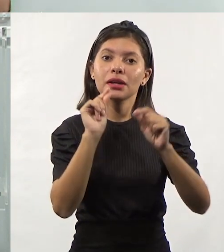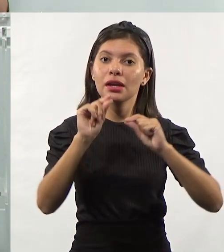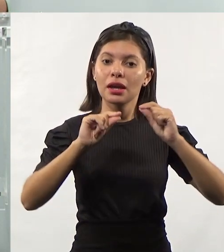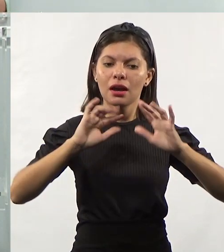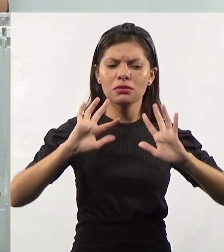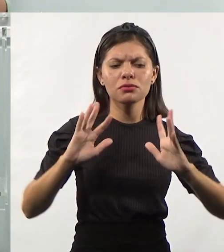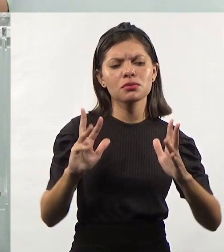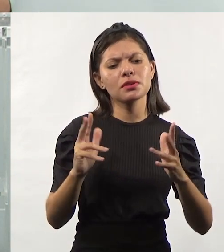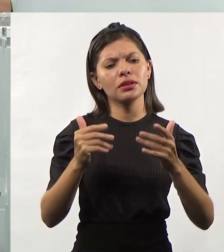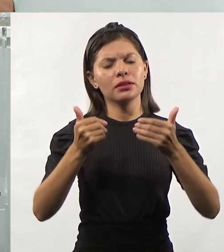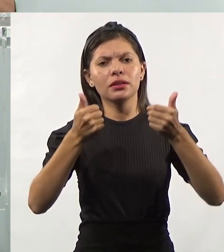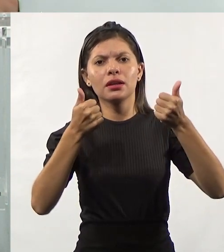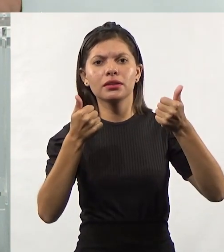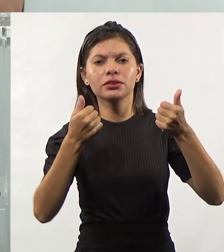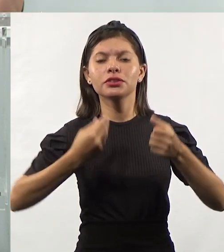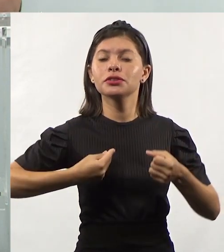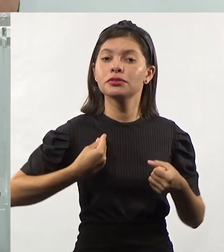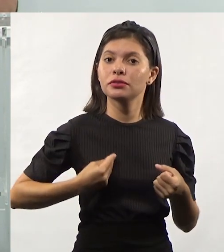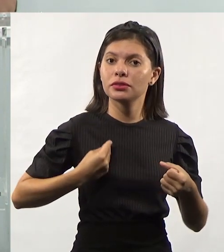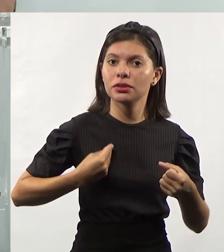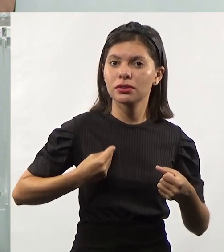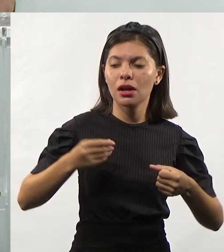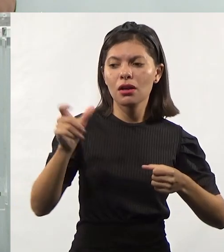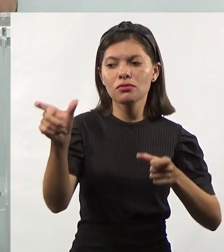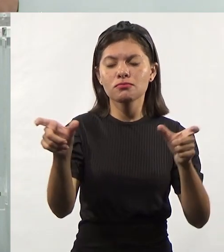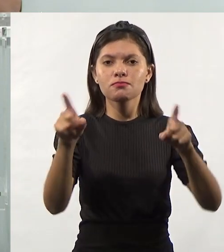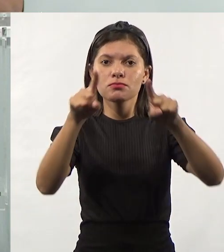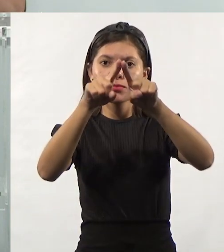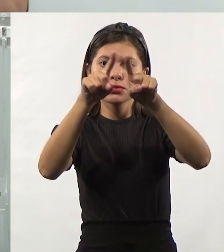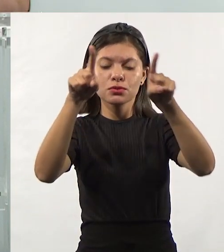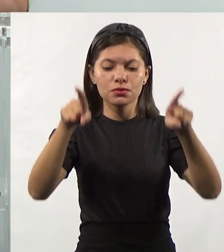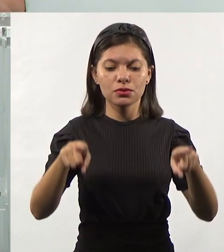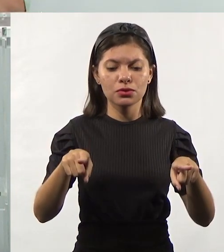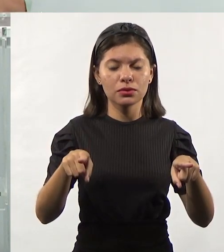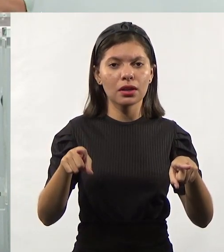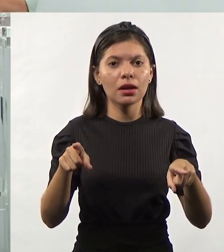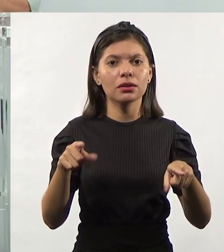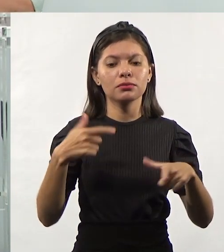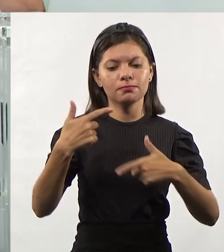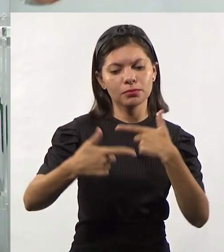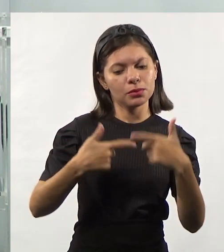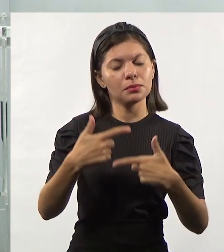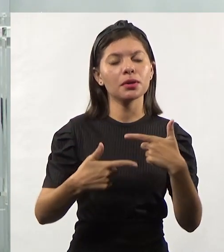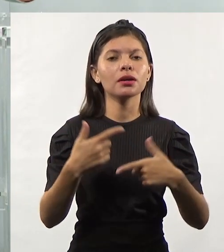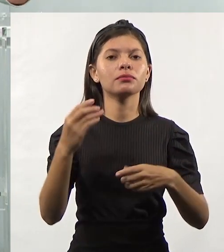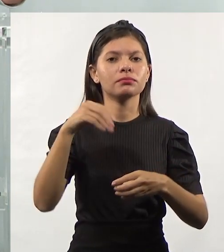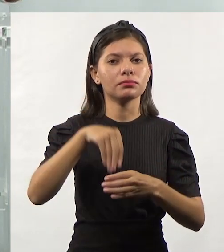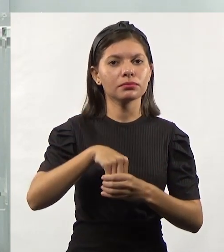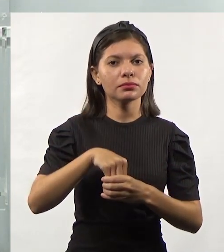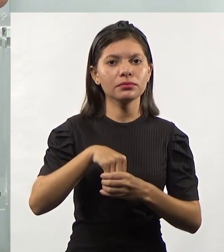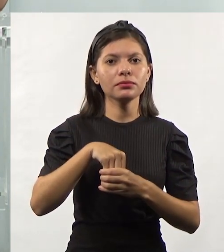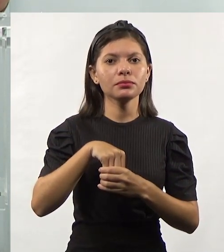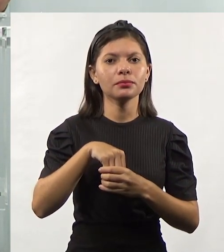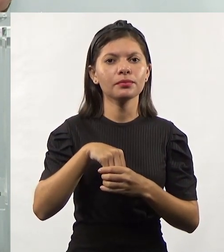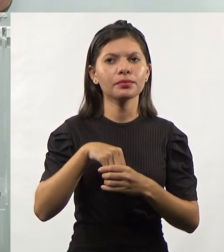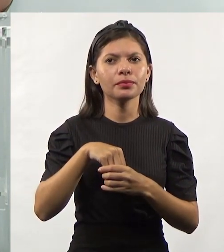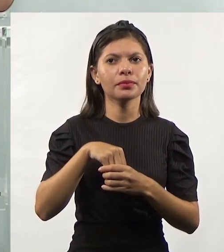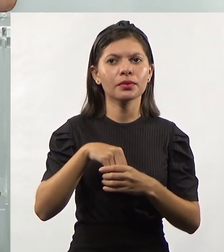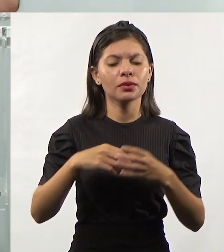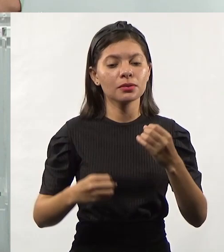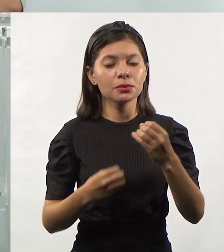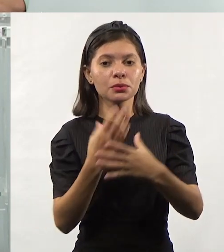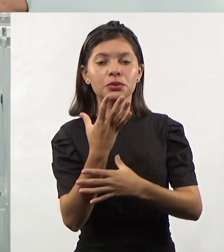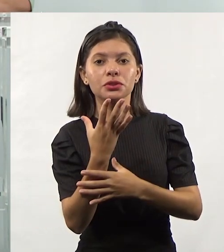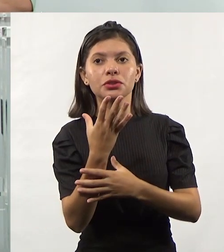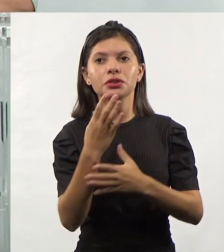qualidade de vida dessas pessoas no trabalho, né? Então, de quando surgiu esse conceito